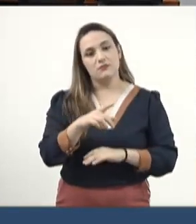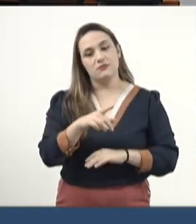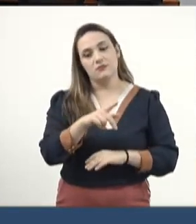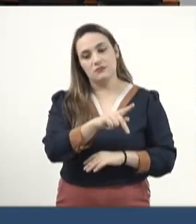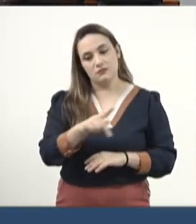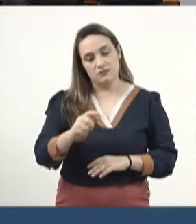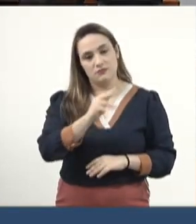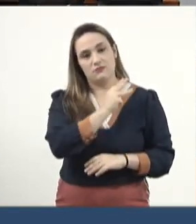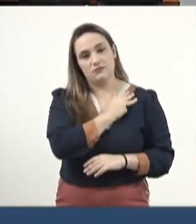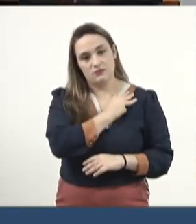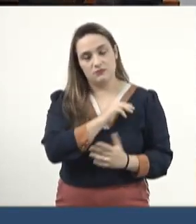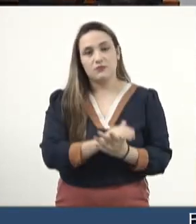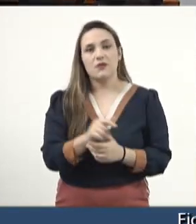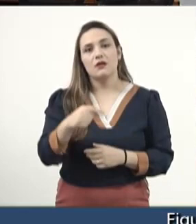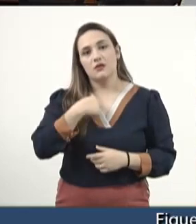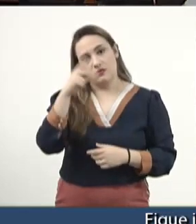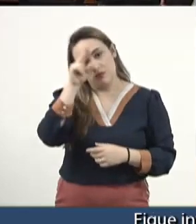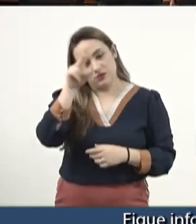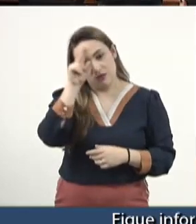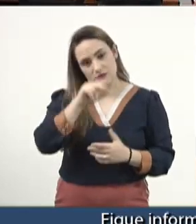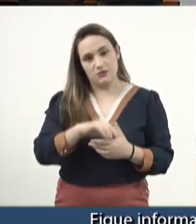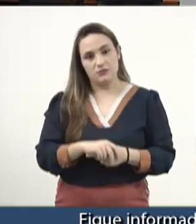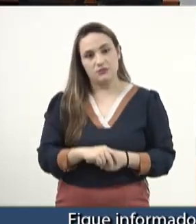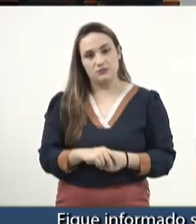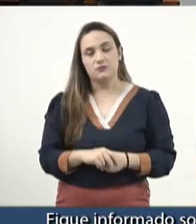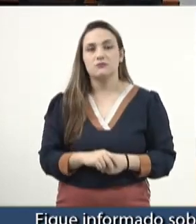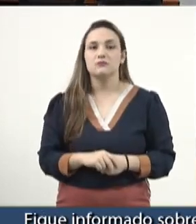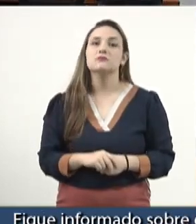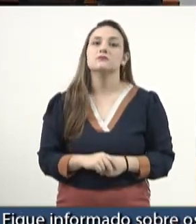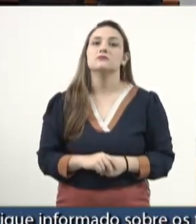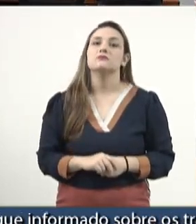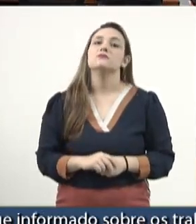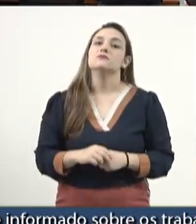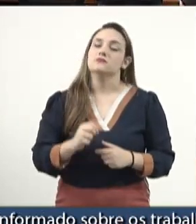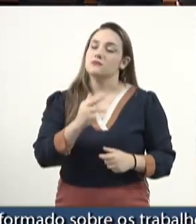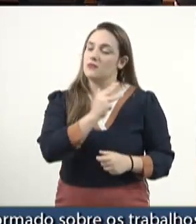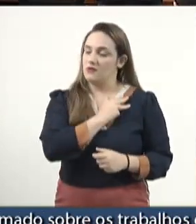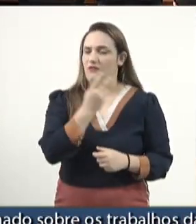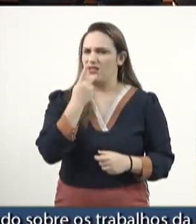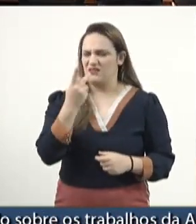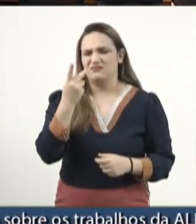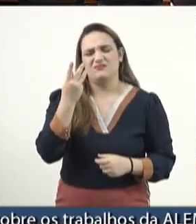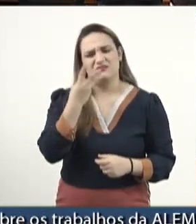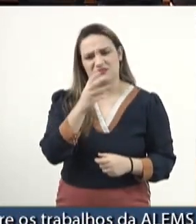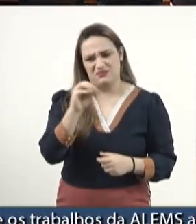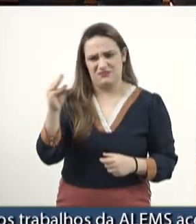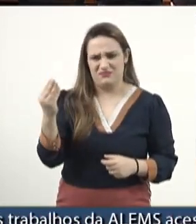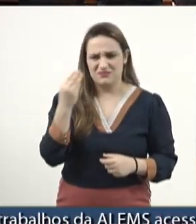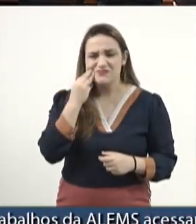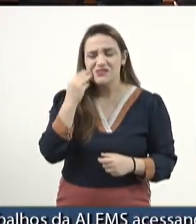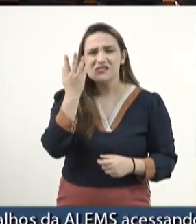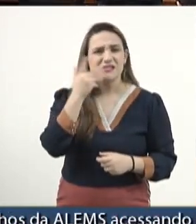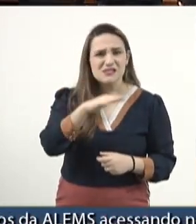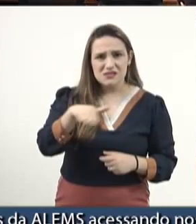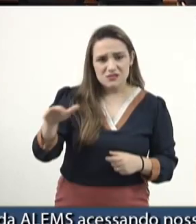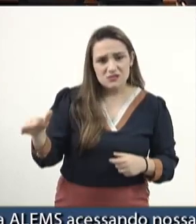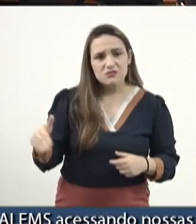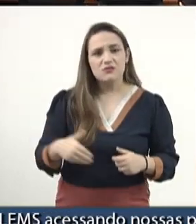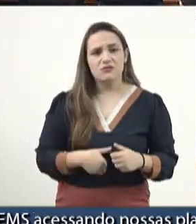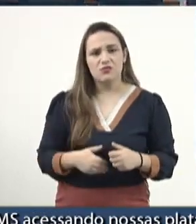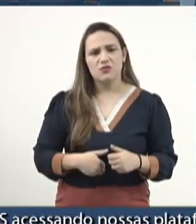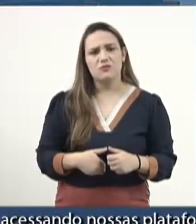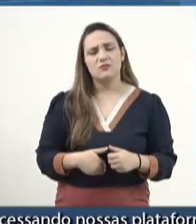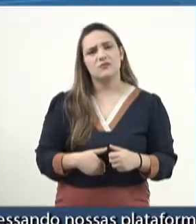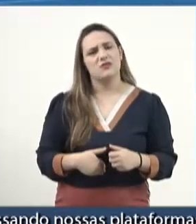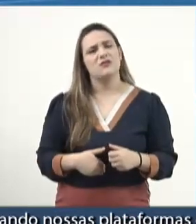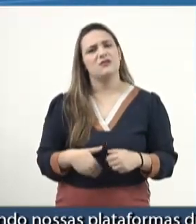lembro de um vídeo que ele dizia que tinha, no Brasil tem 30 milhões de crianças passando fome nas ruas. Aí o cara perguntou, de onde